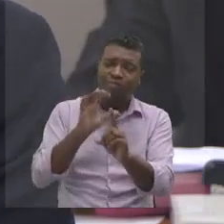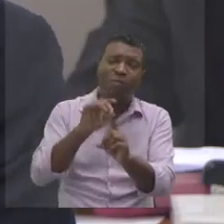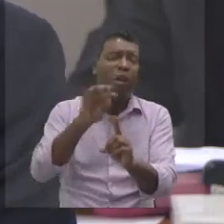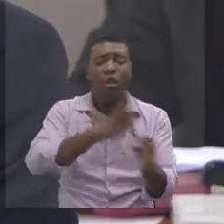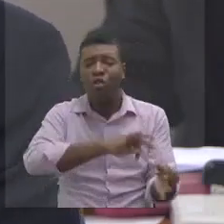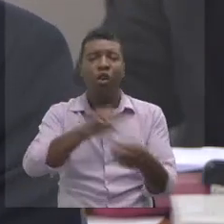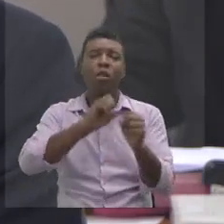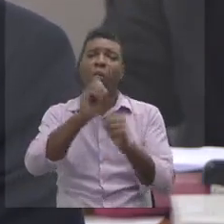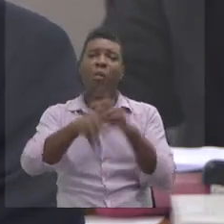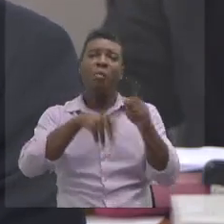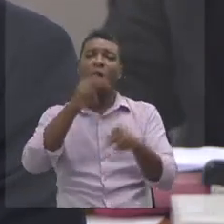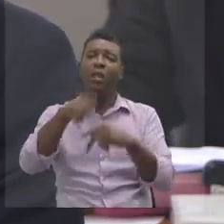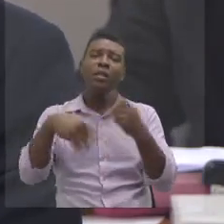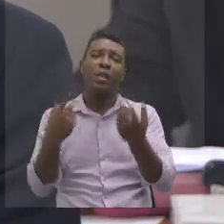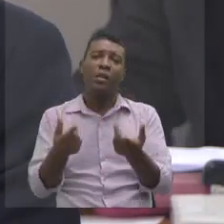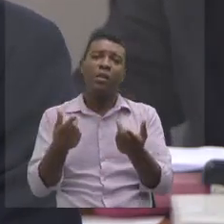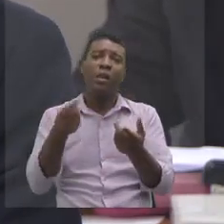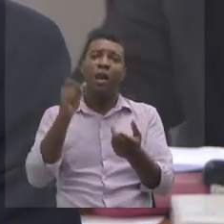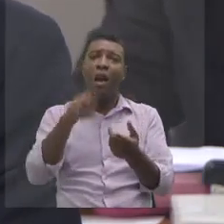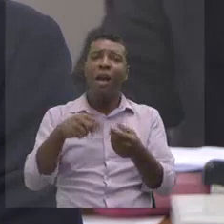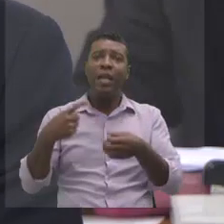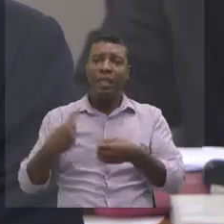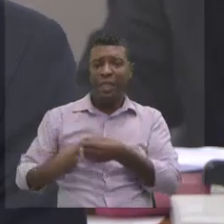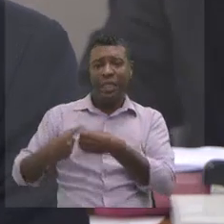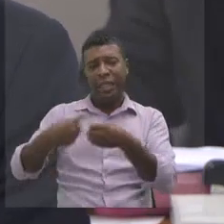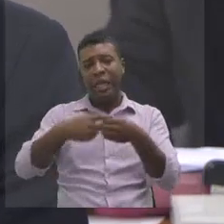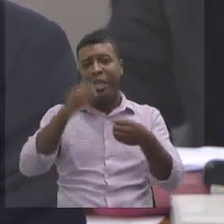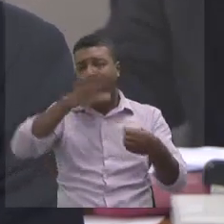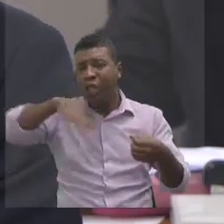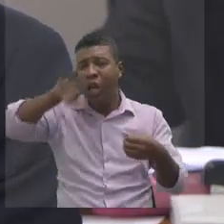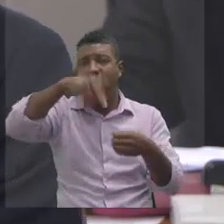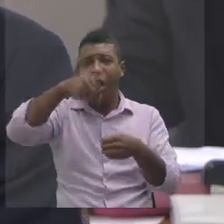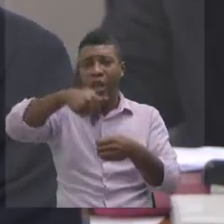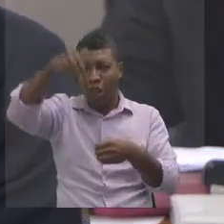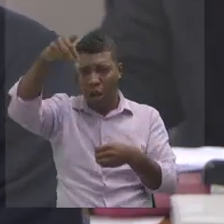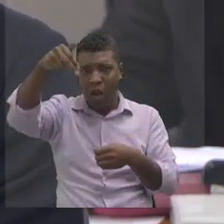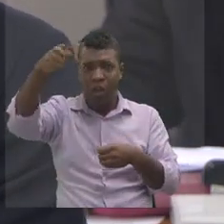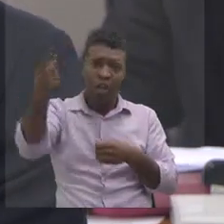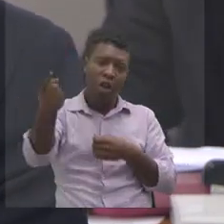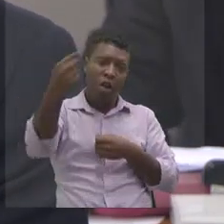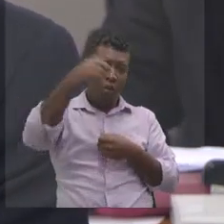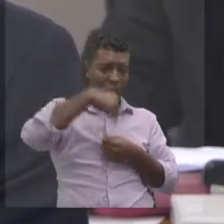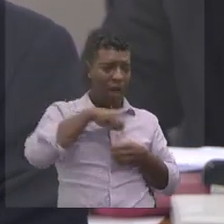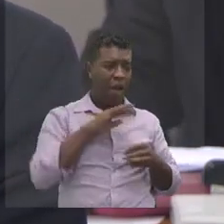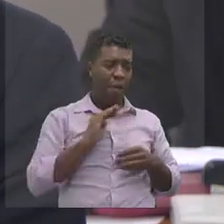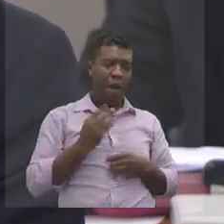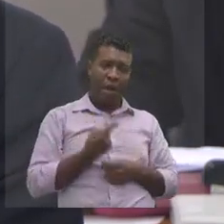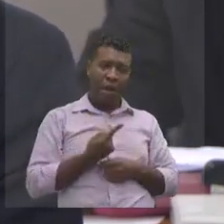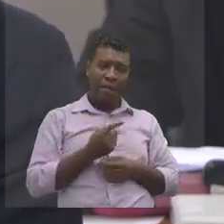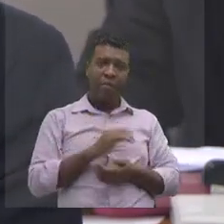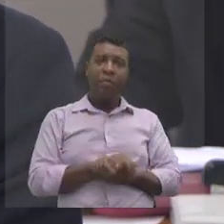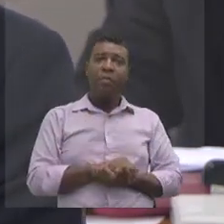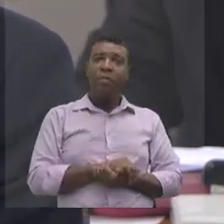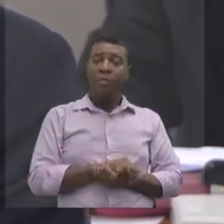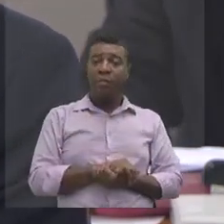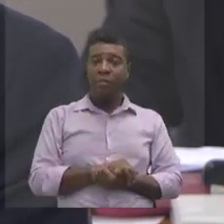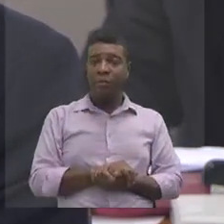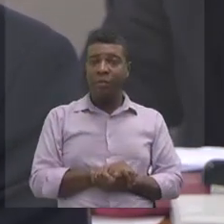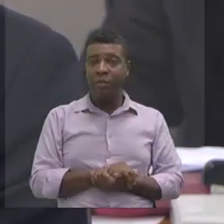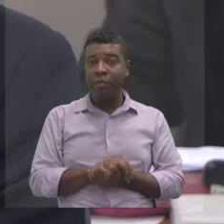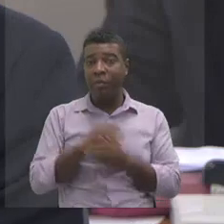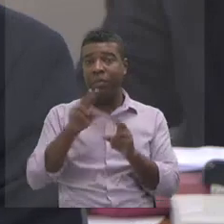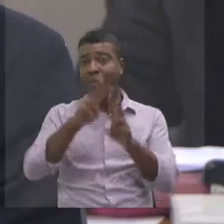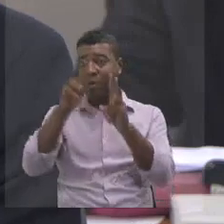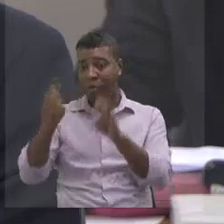que se desloca diariamente aí né da cidade ali do vetor Norte para para cá para Belo Horizonte é em relação ao transporte Metropolitano Eu